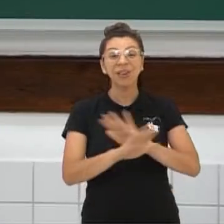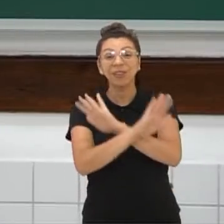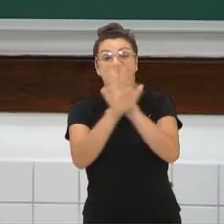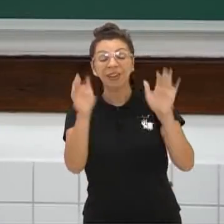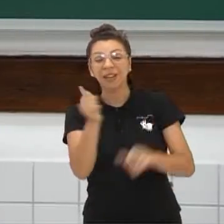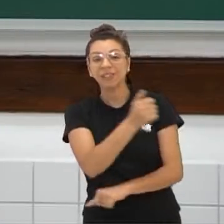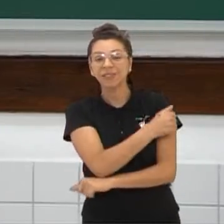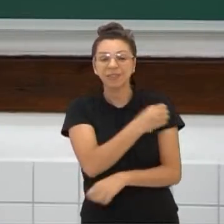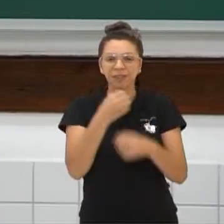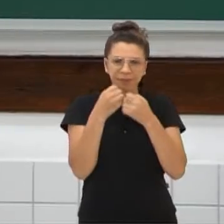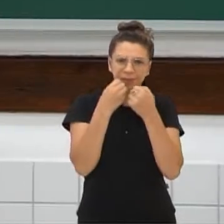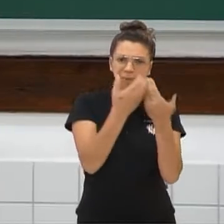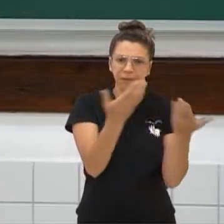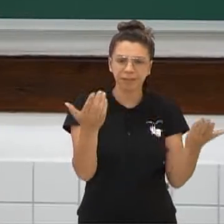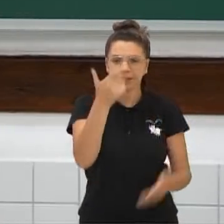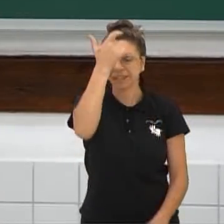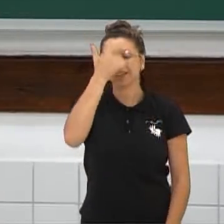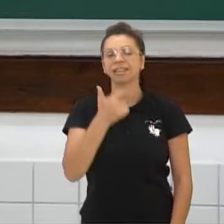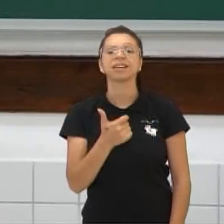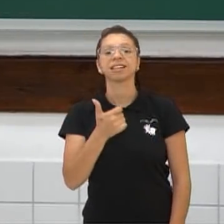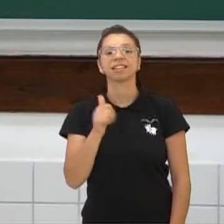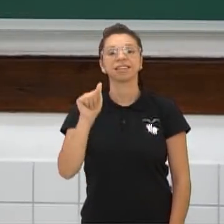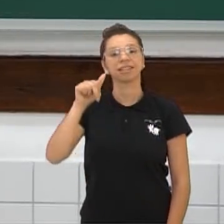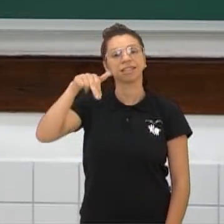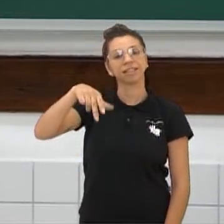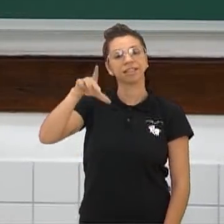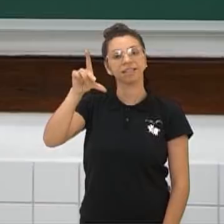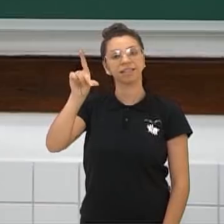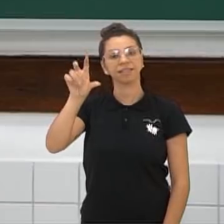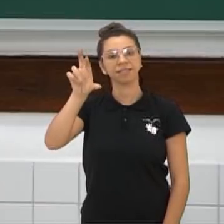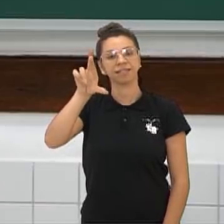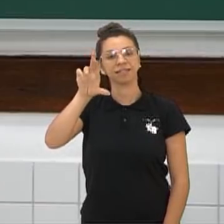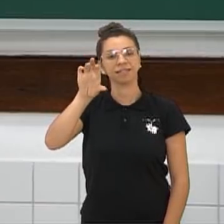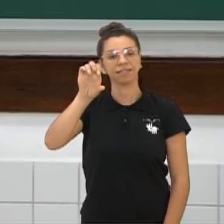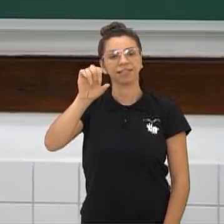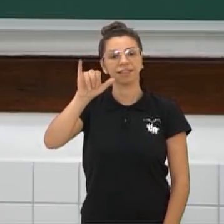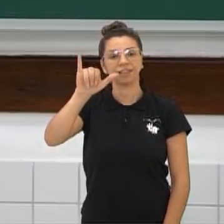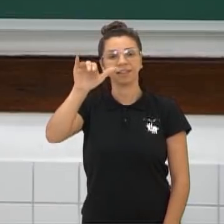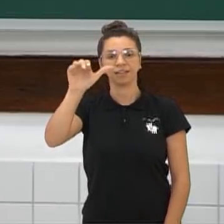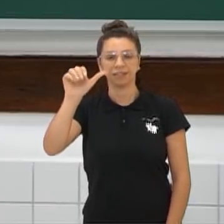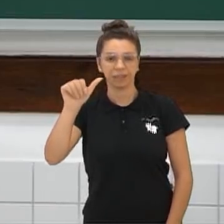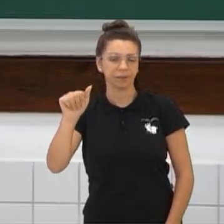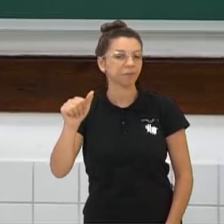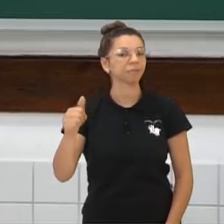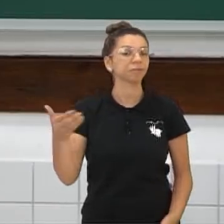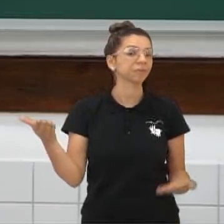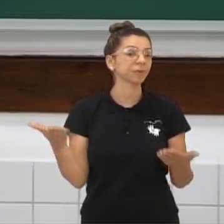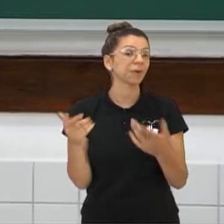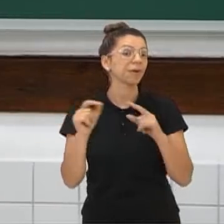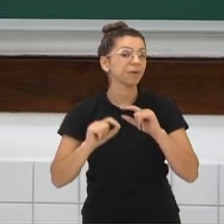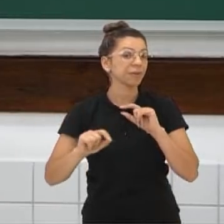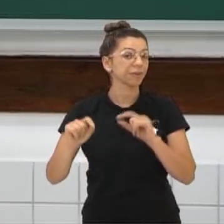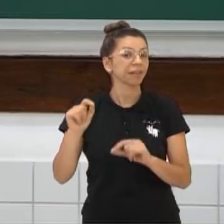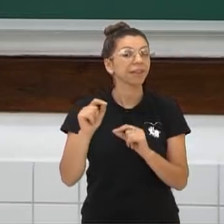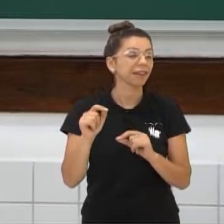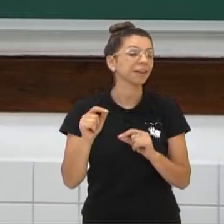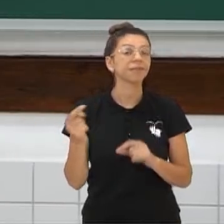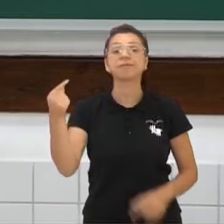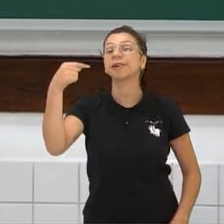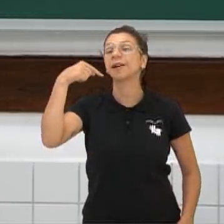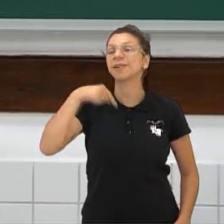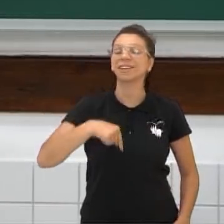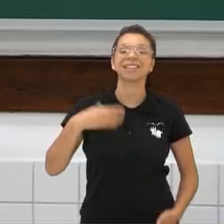students, how are you? I'm teacher Andrea, and I'm here for one more English class with you. Estamos aqui